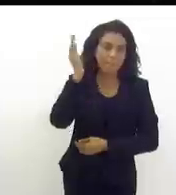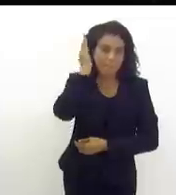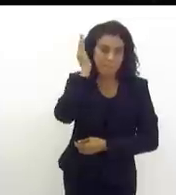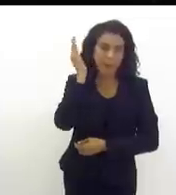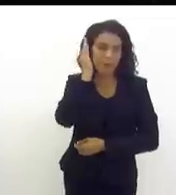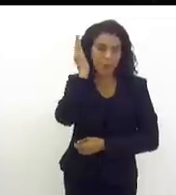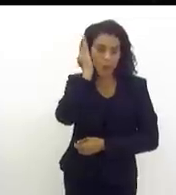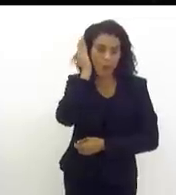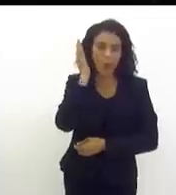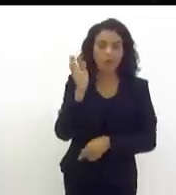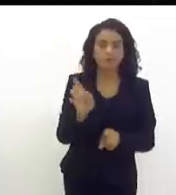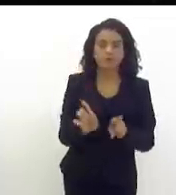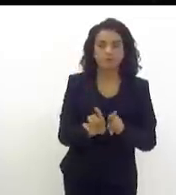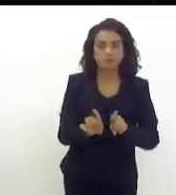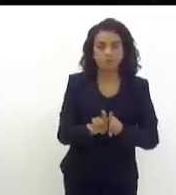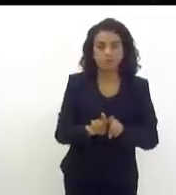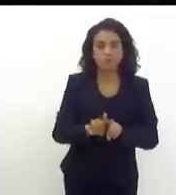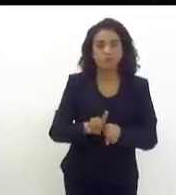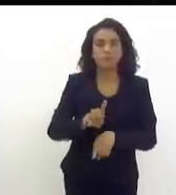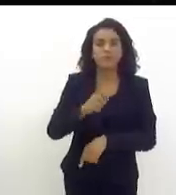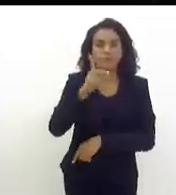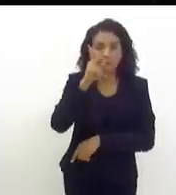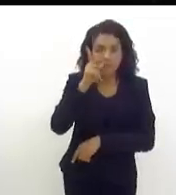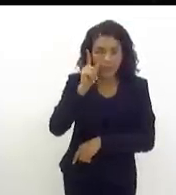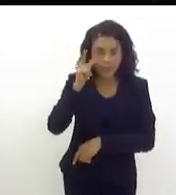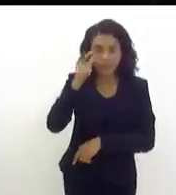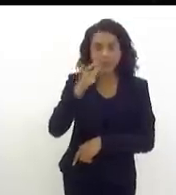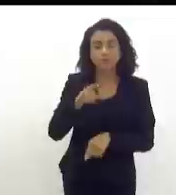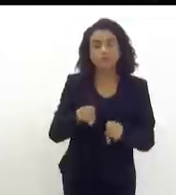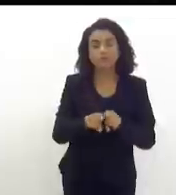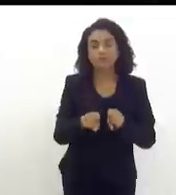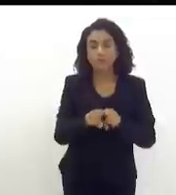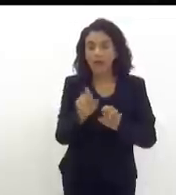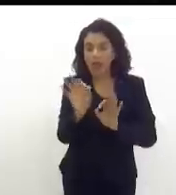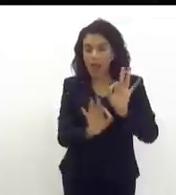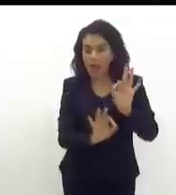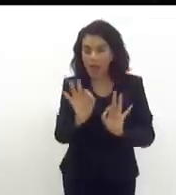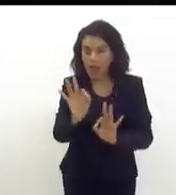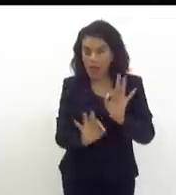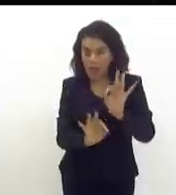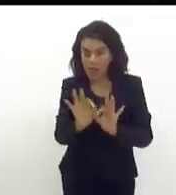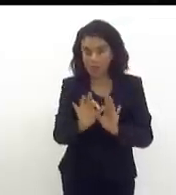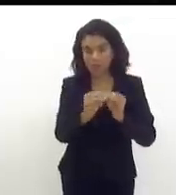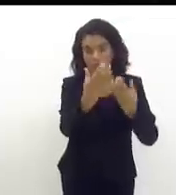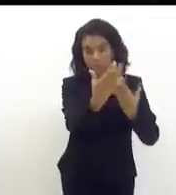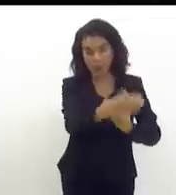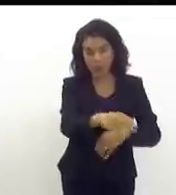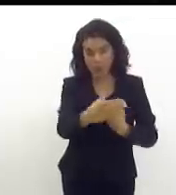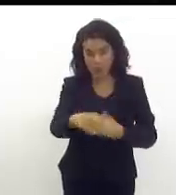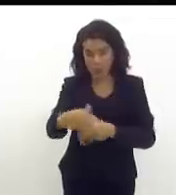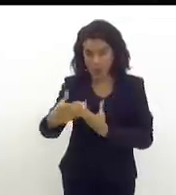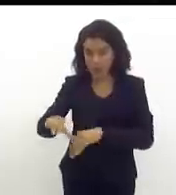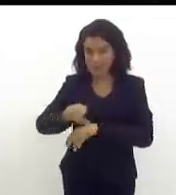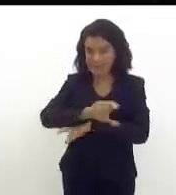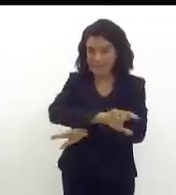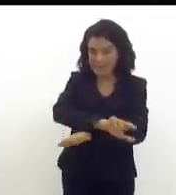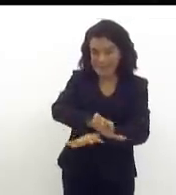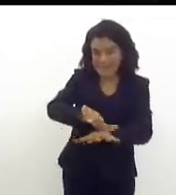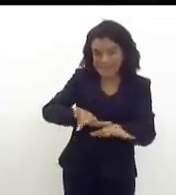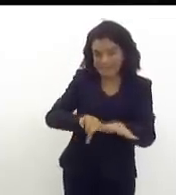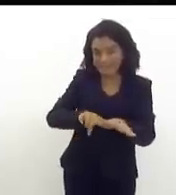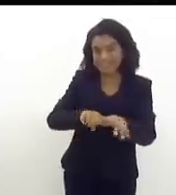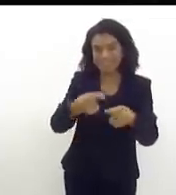Sul Sergipe por elaboração de concursos com diversas